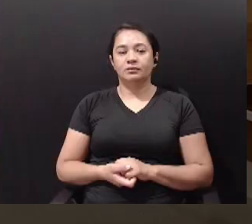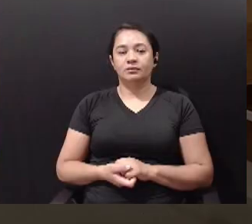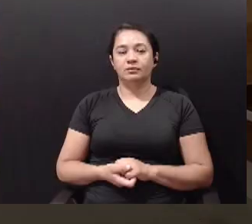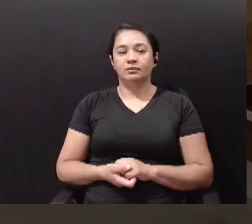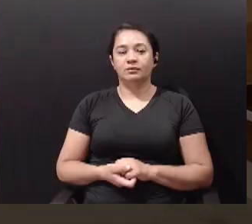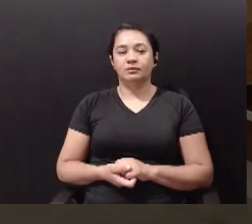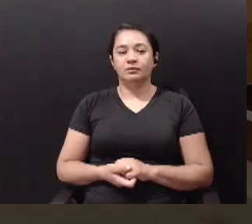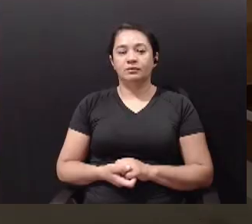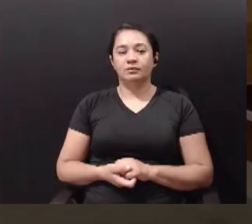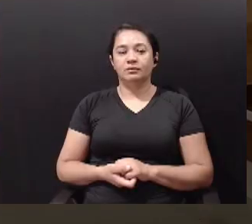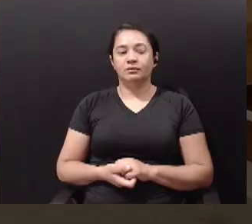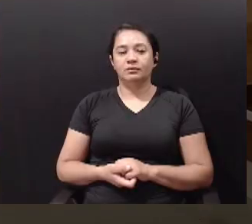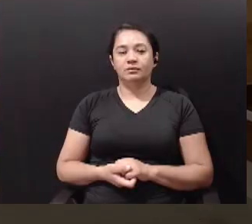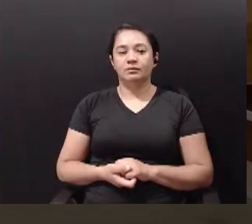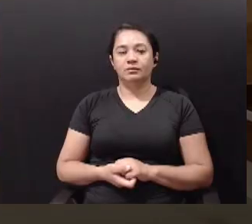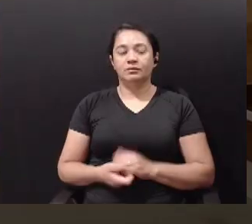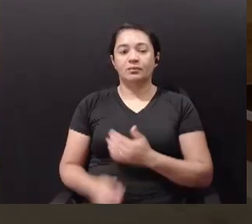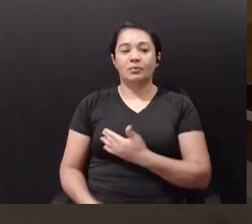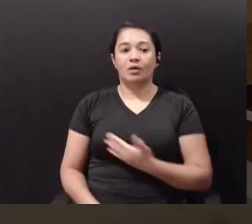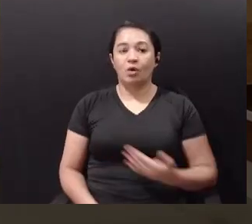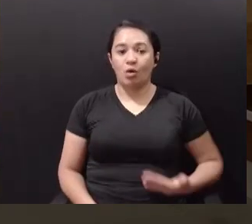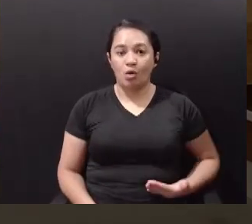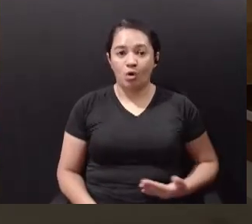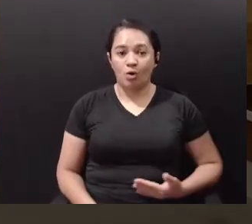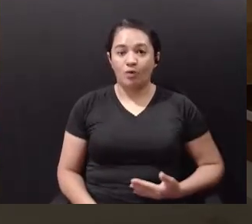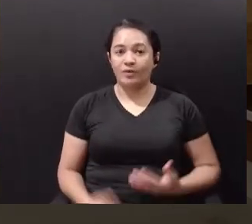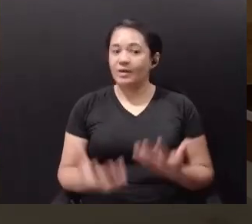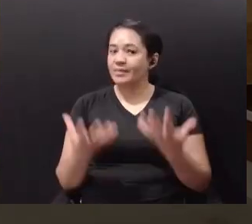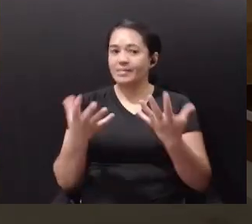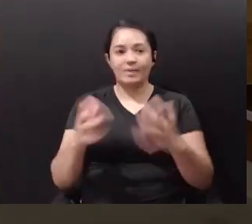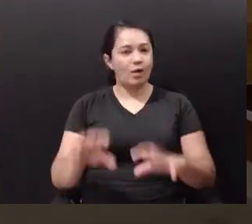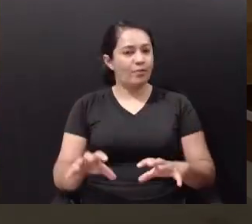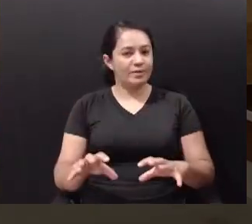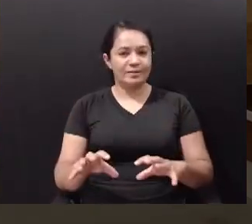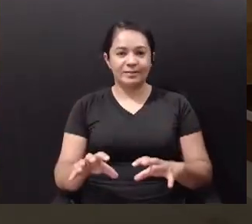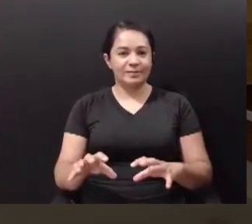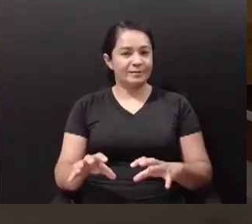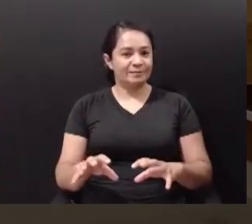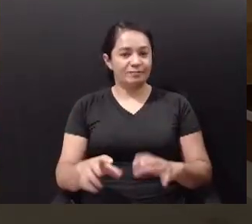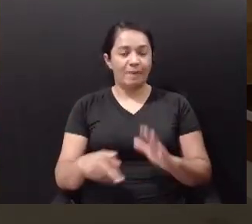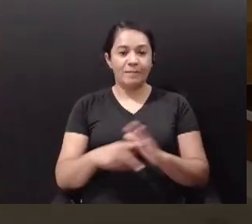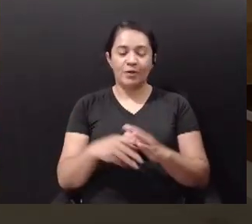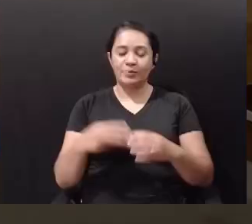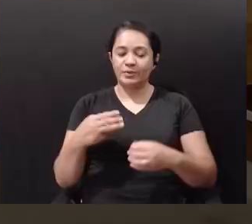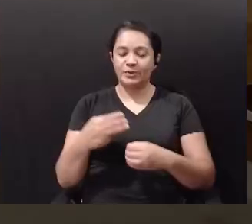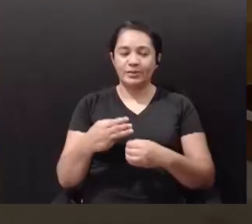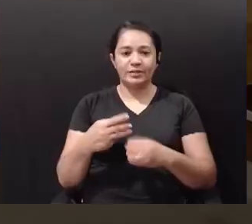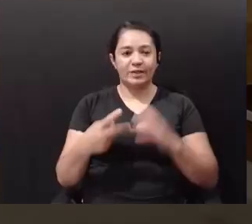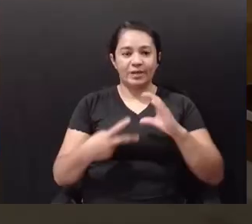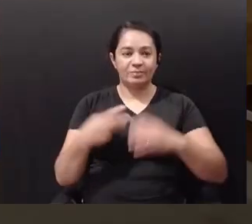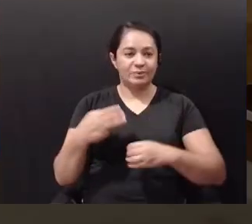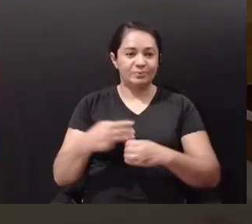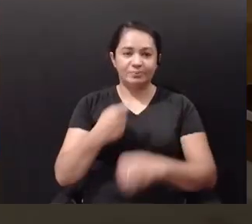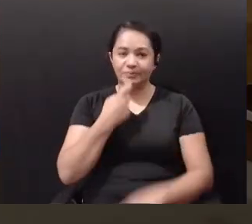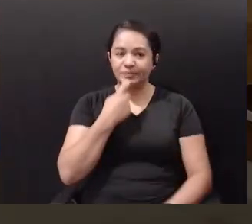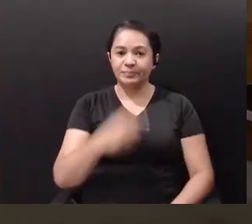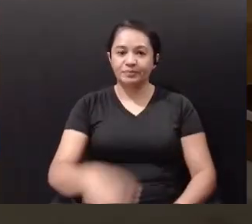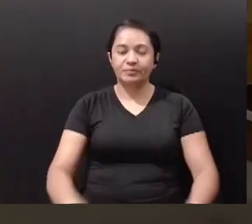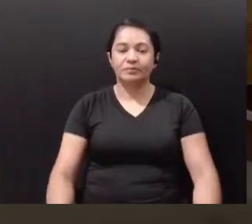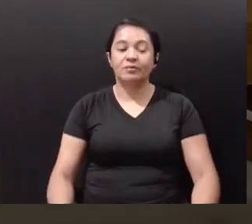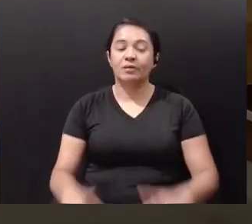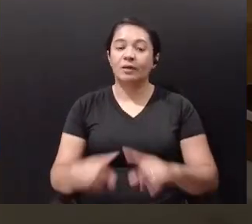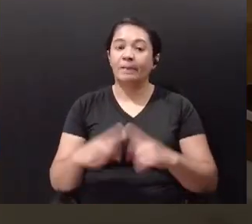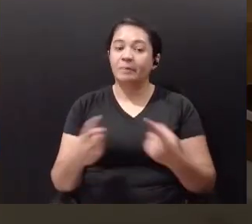O governo do estado não aceita a oferta da Câmara Municipal de Campinas, mas